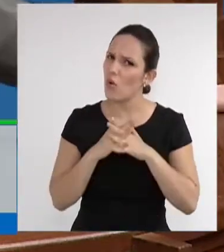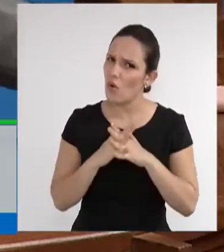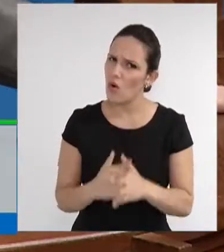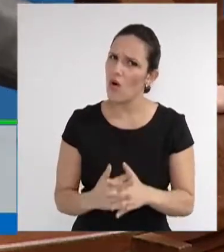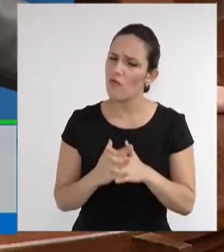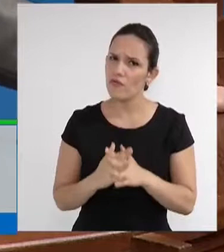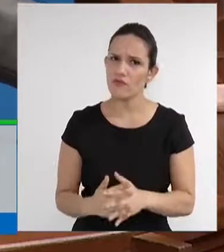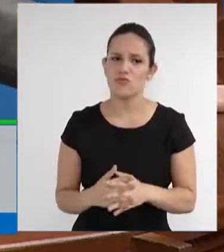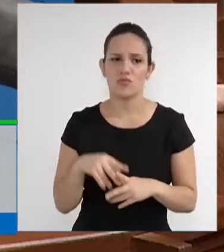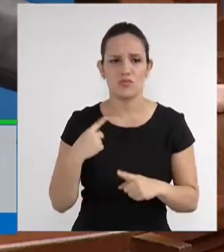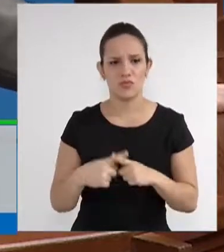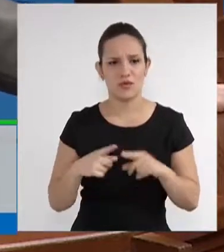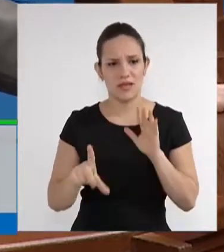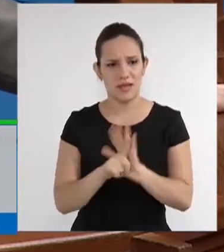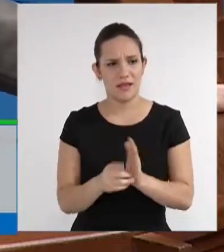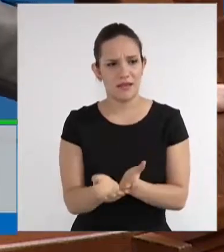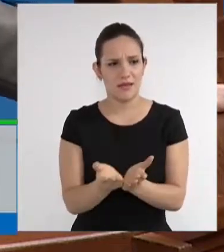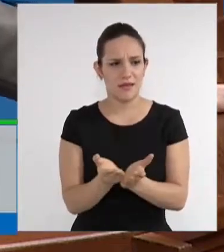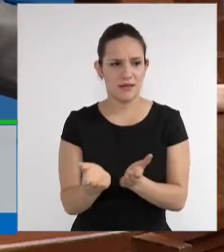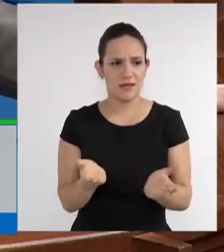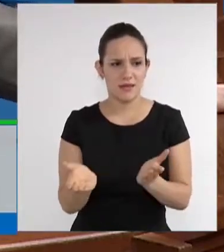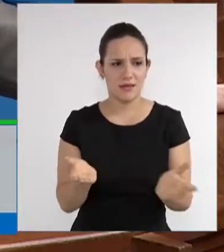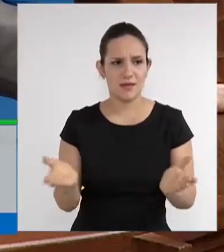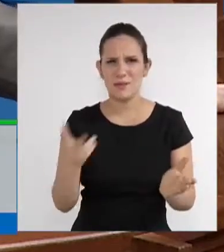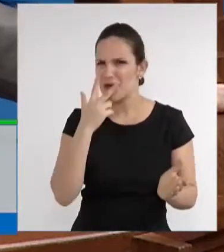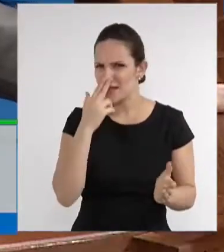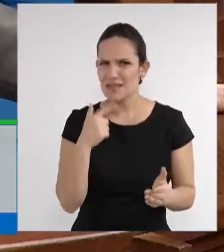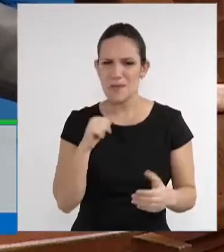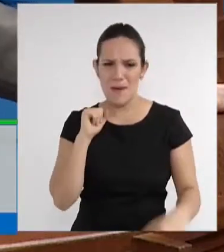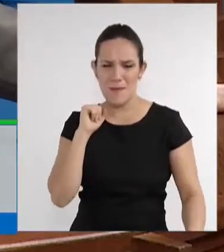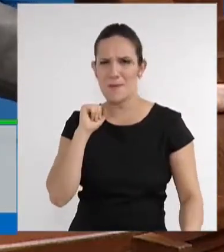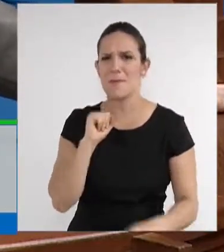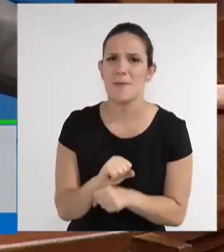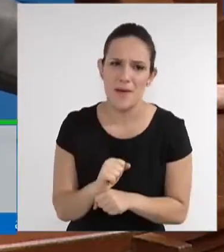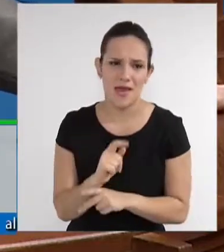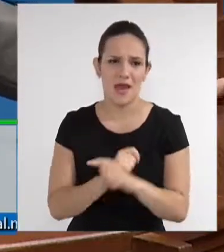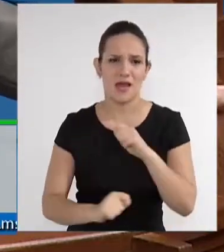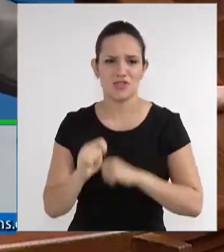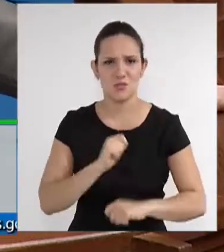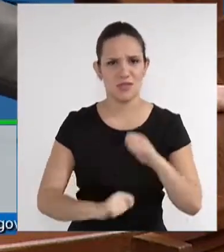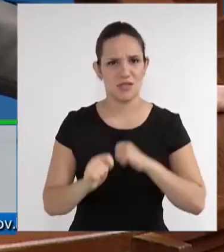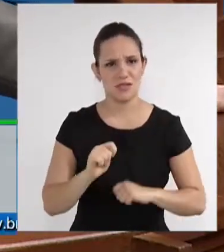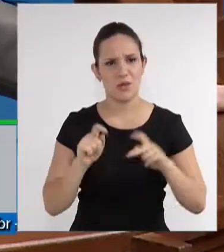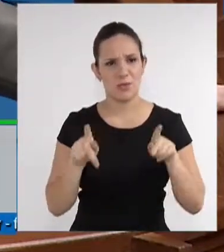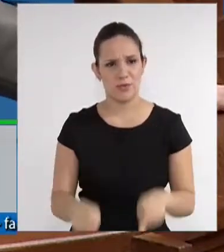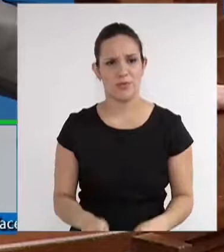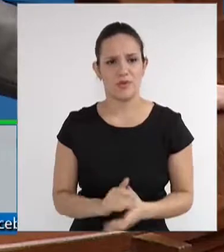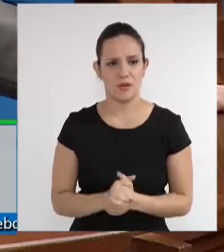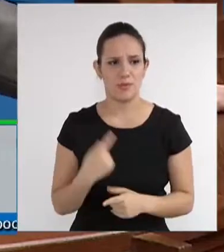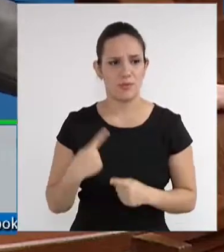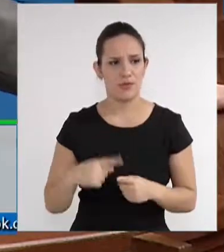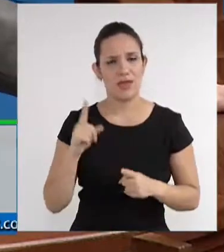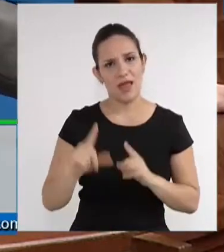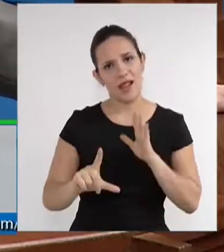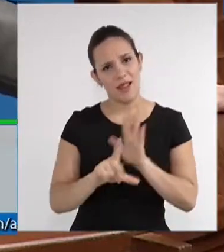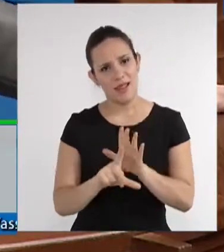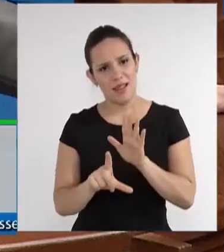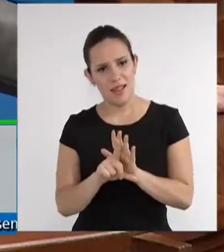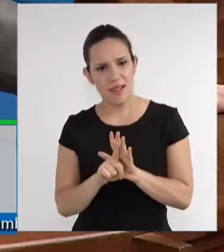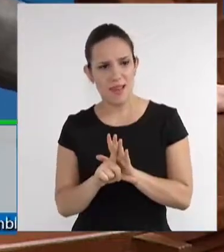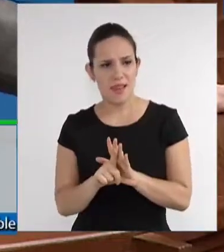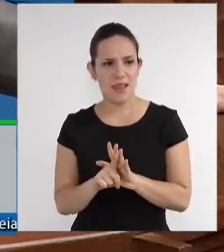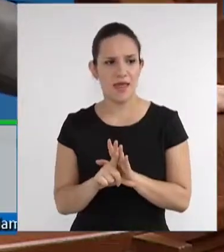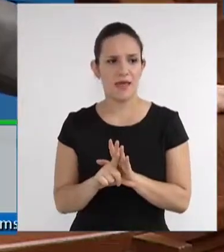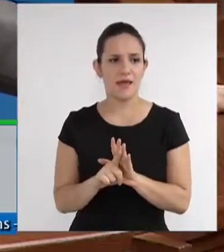lei de licitação é uma norma feita para engessar a administração pública. Se a lei de licitação ela fosse